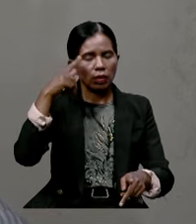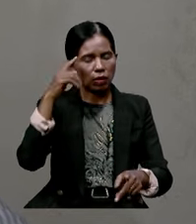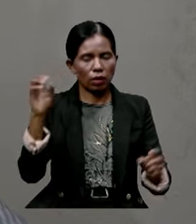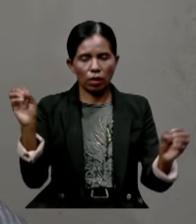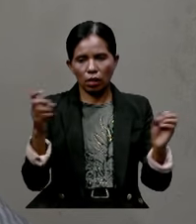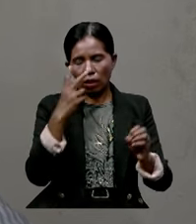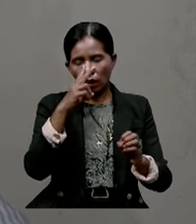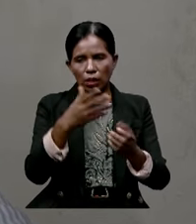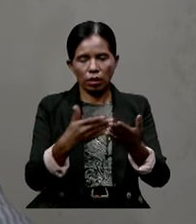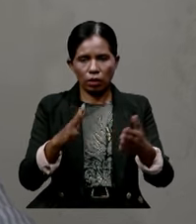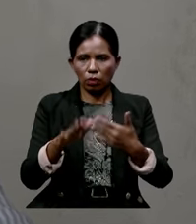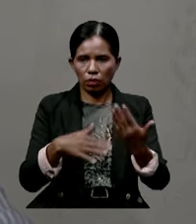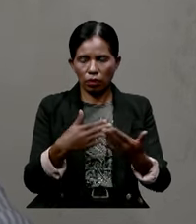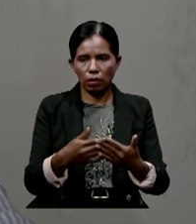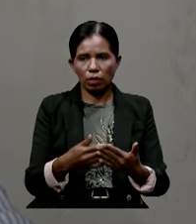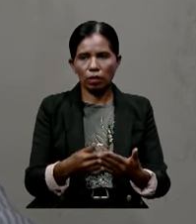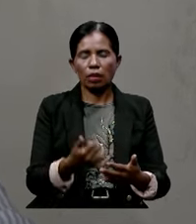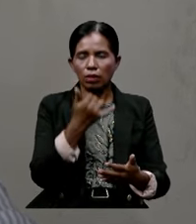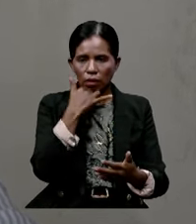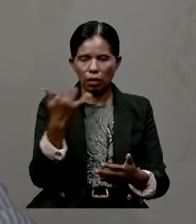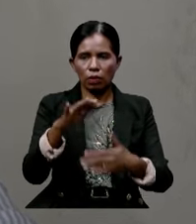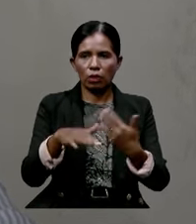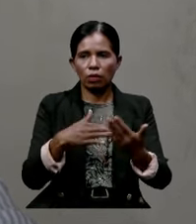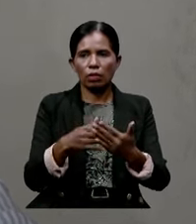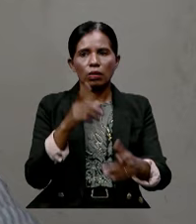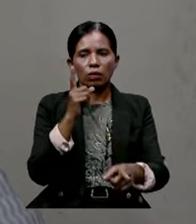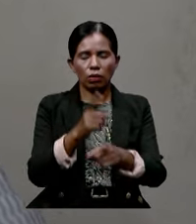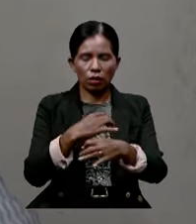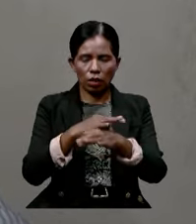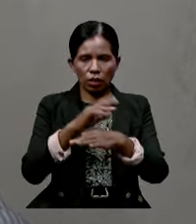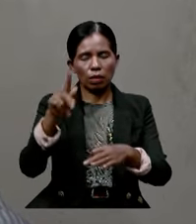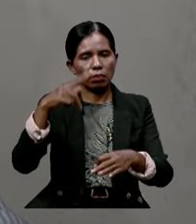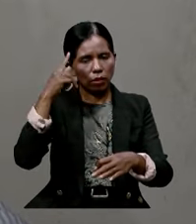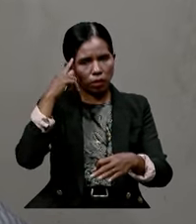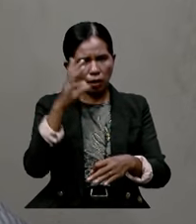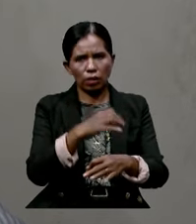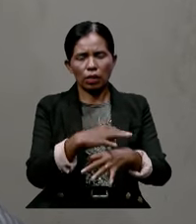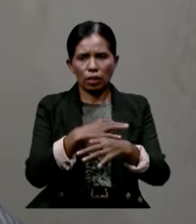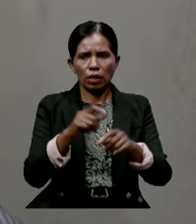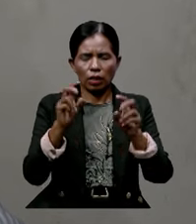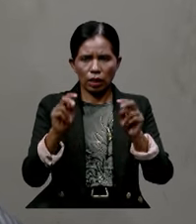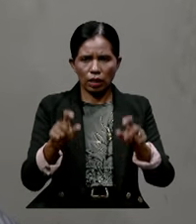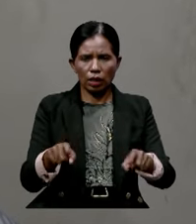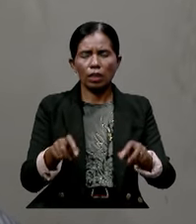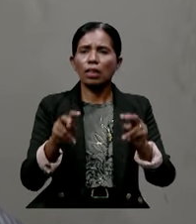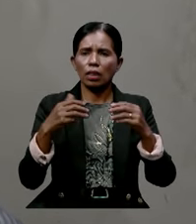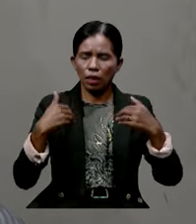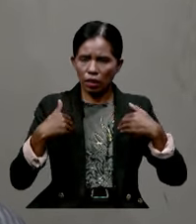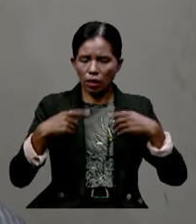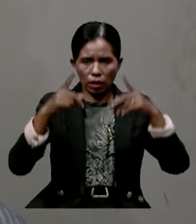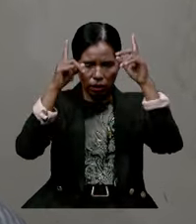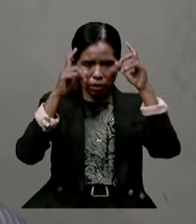lahare sasan ser ne katak nak salak sira ne lolos hadia politikamente at hadia idan ne tenki iha izame